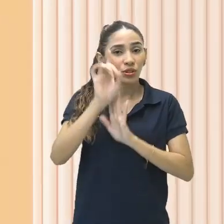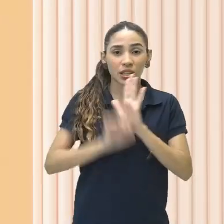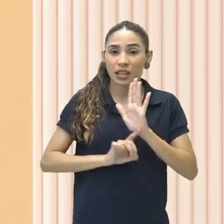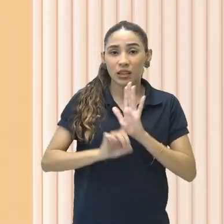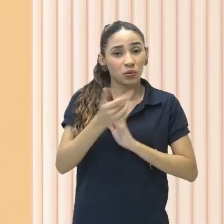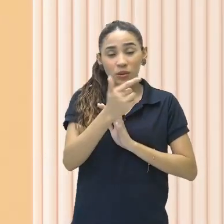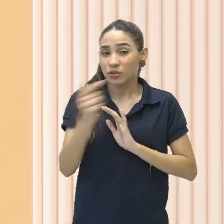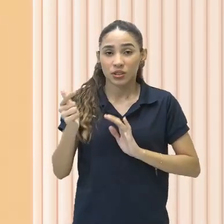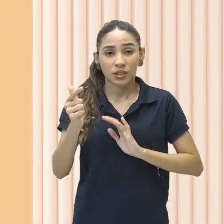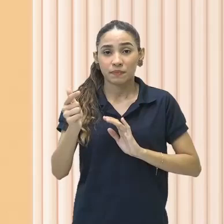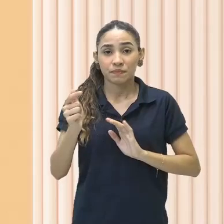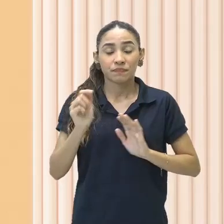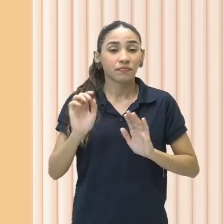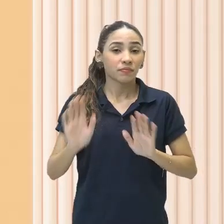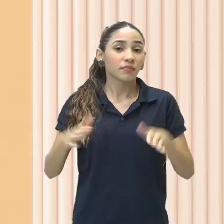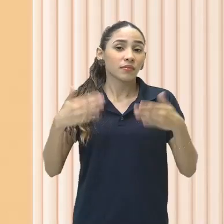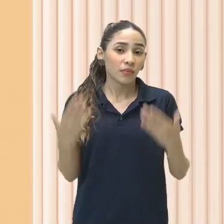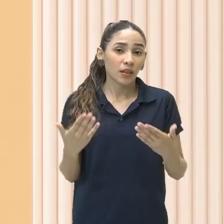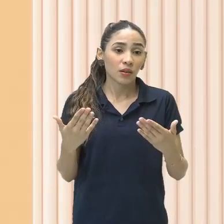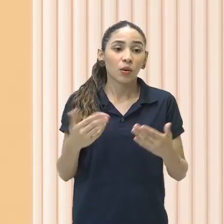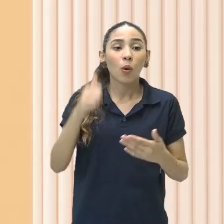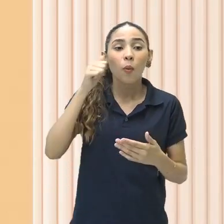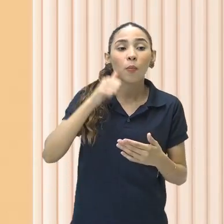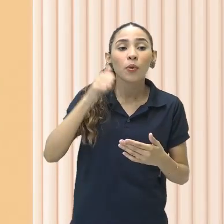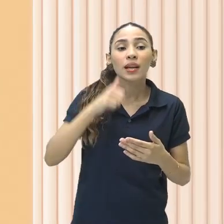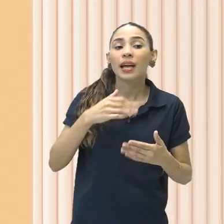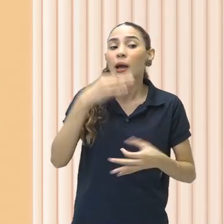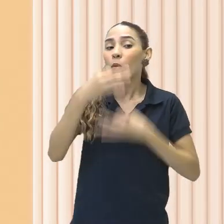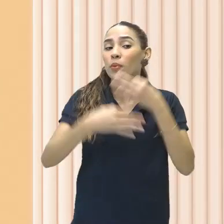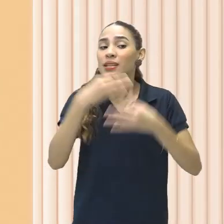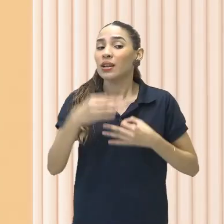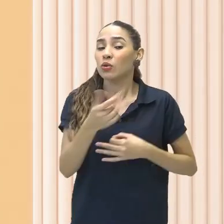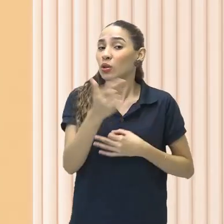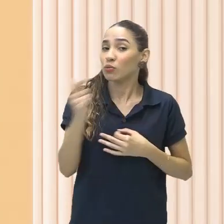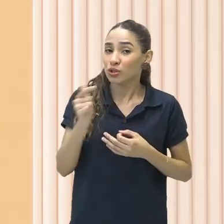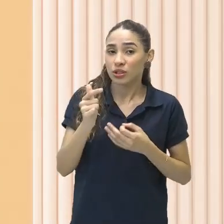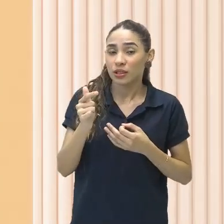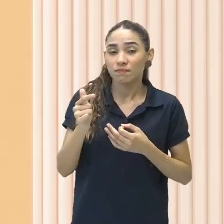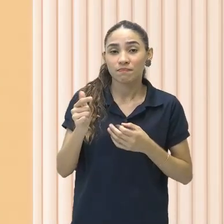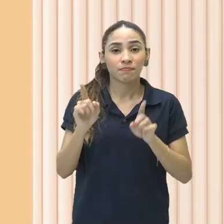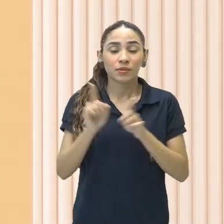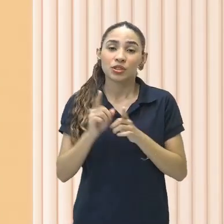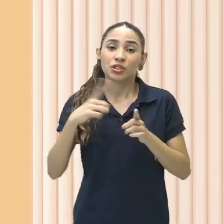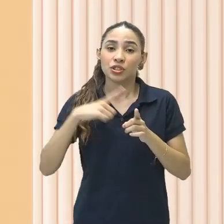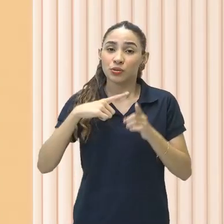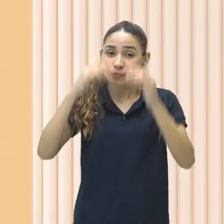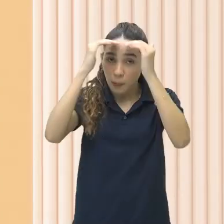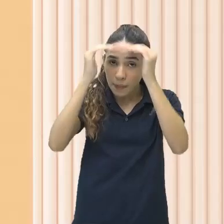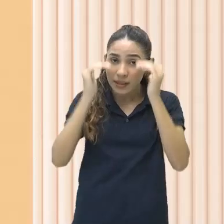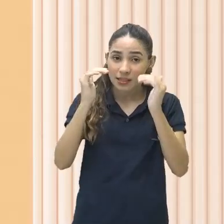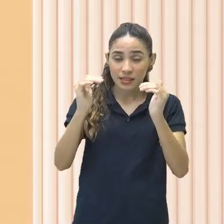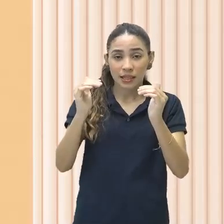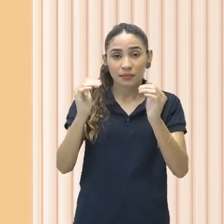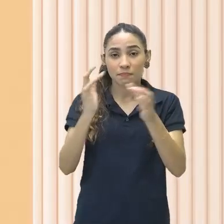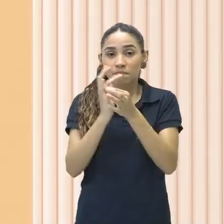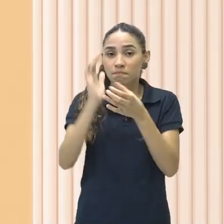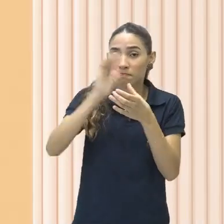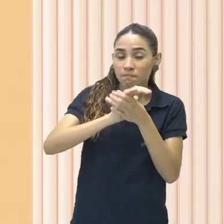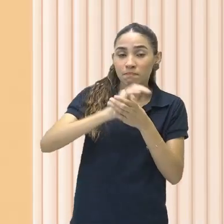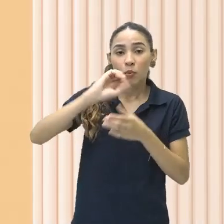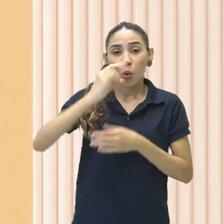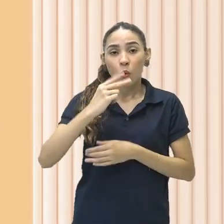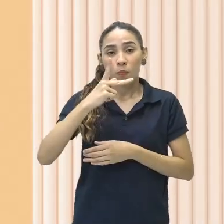possuíam vez. Então, tanto as mulheres brancas estavam ali sob o jugo do seu pai ou do seu marido, quanto